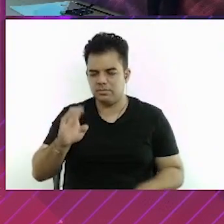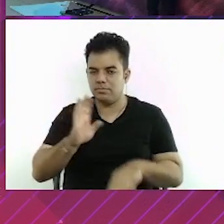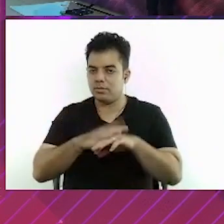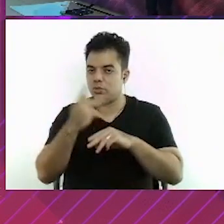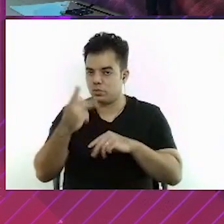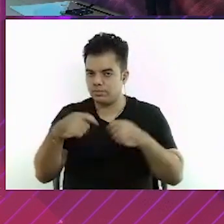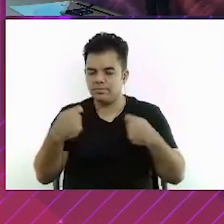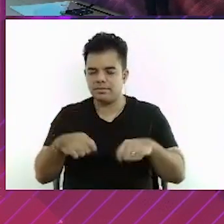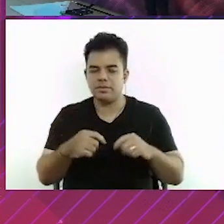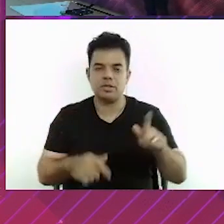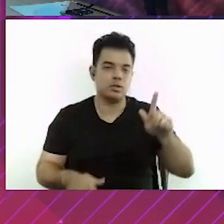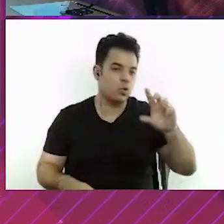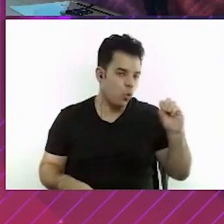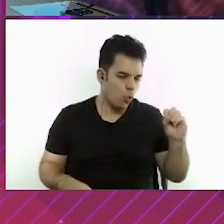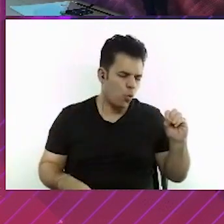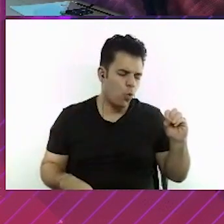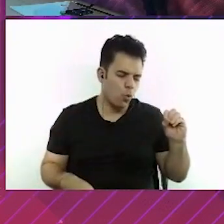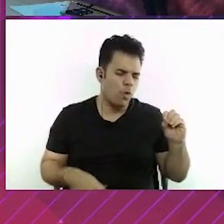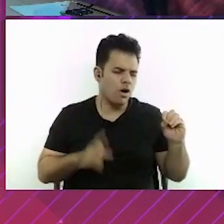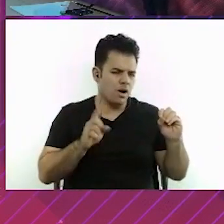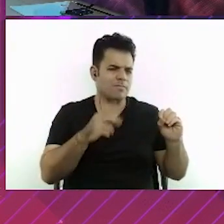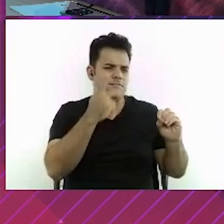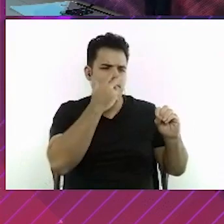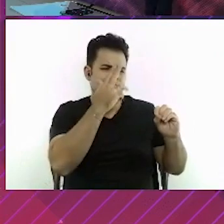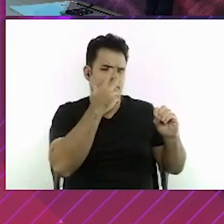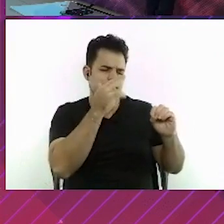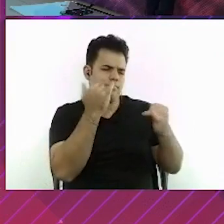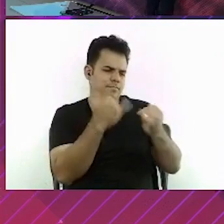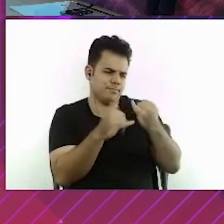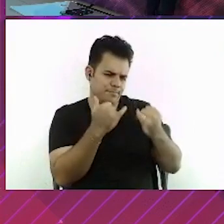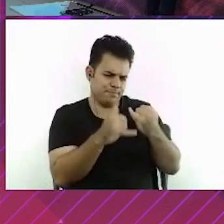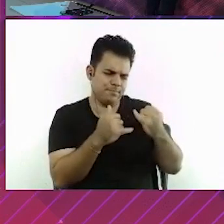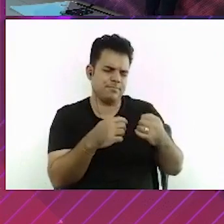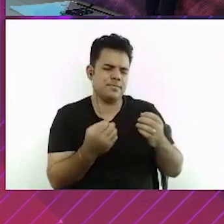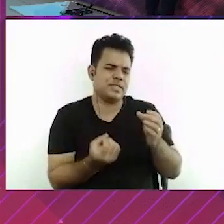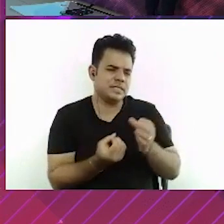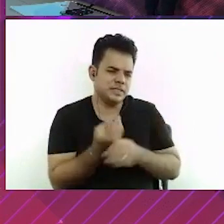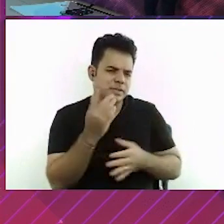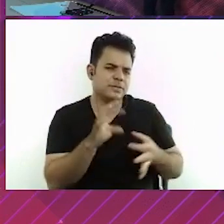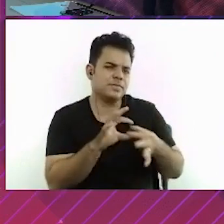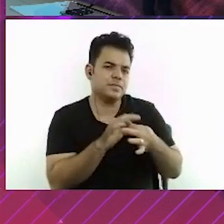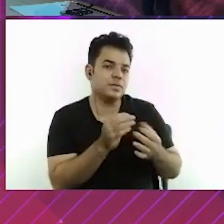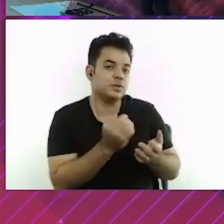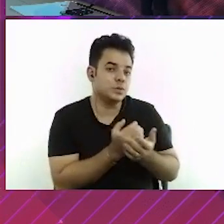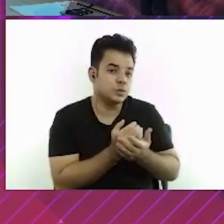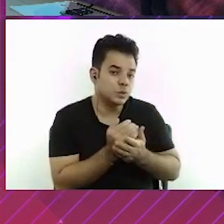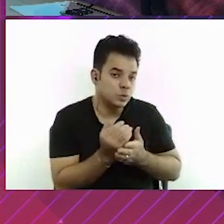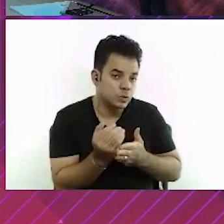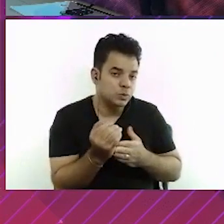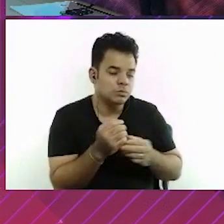vai ser bem parecido. Você criou uma conexão, etc. e tal, começa a consumir, passa que o auto-echo é